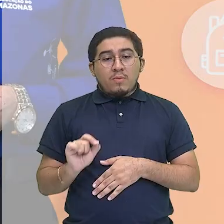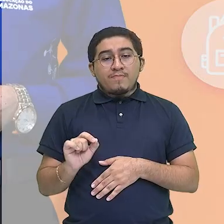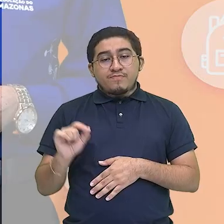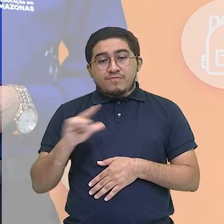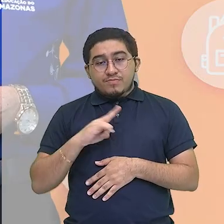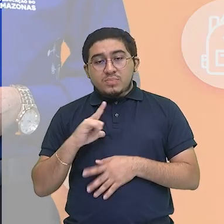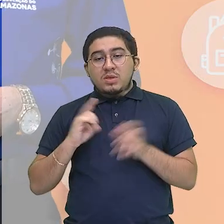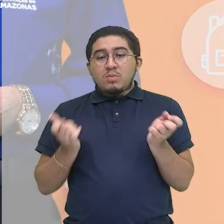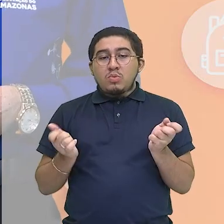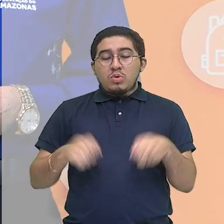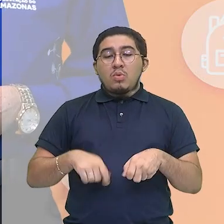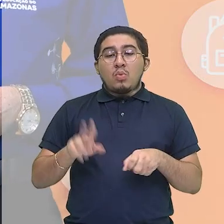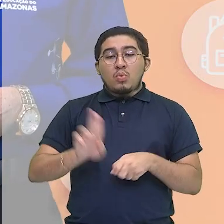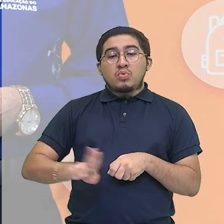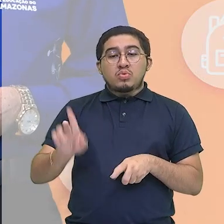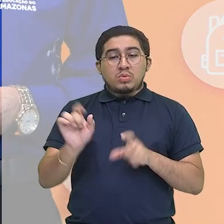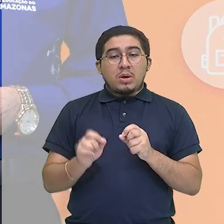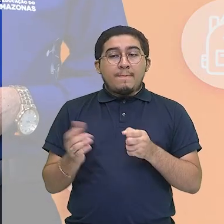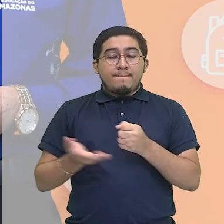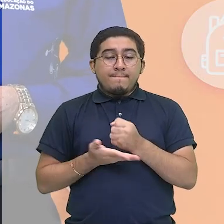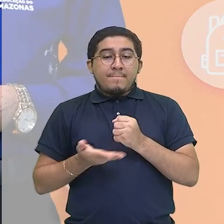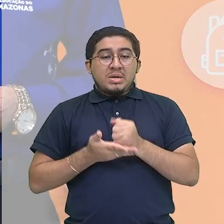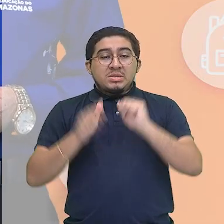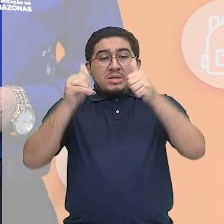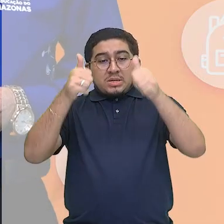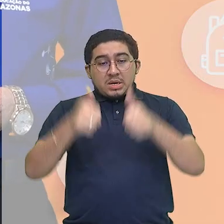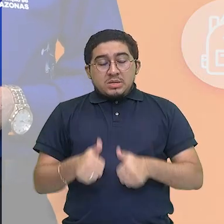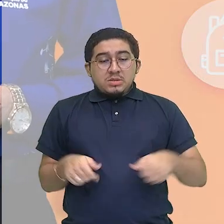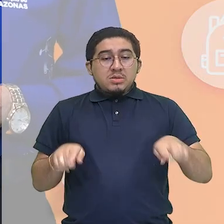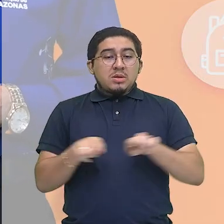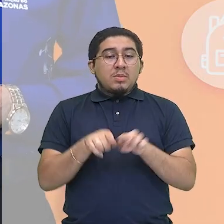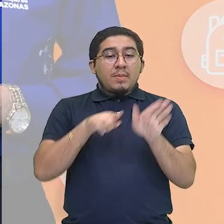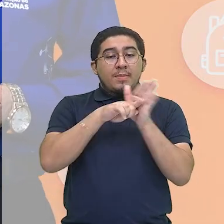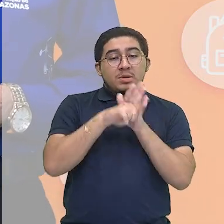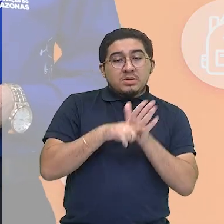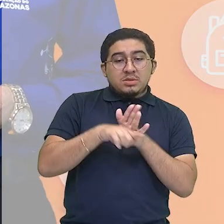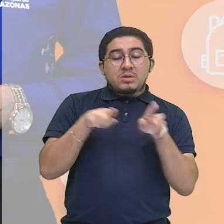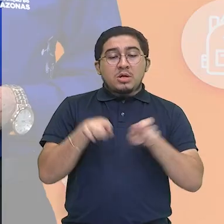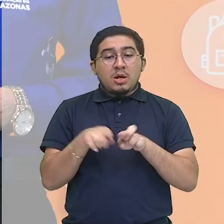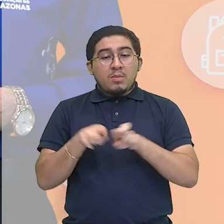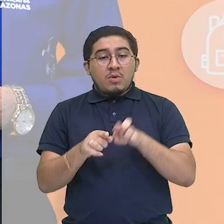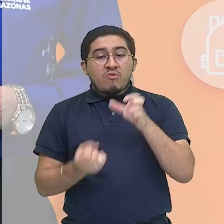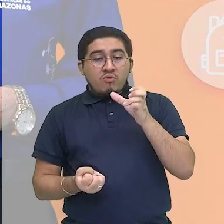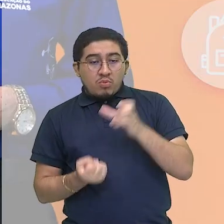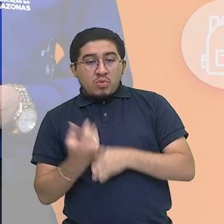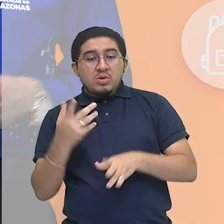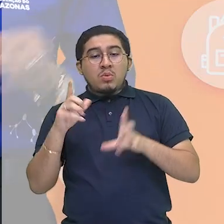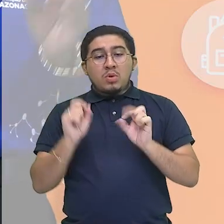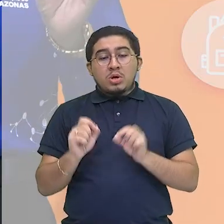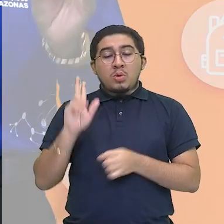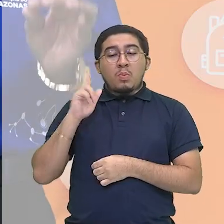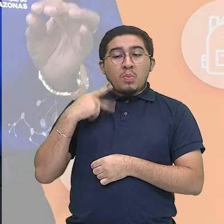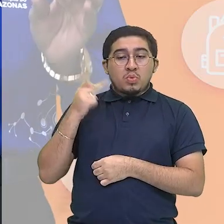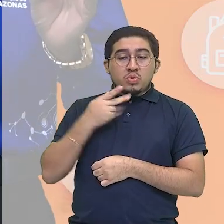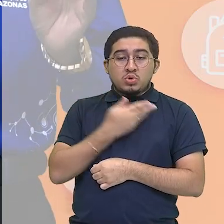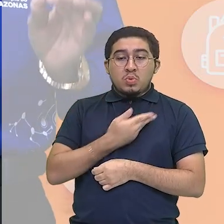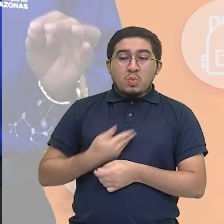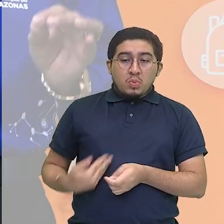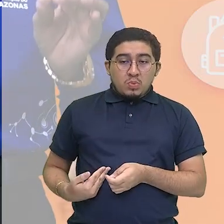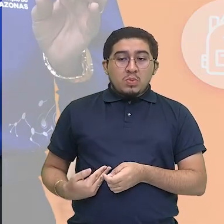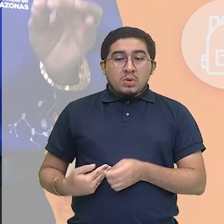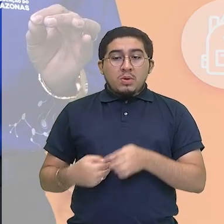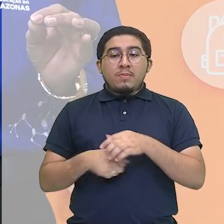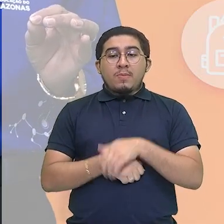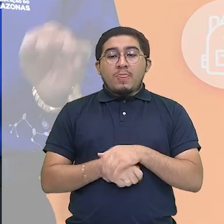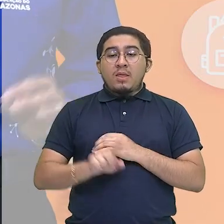eles servem como base para análises, pesquisas e formulação. Olha o